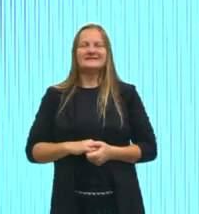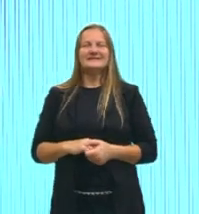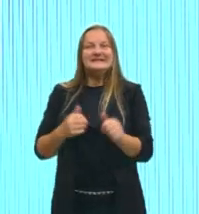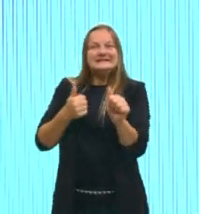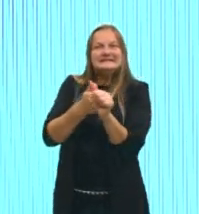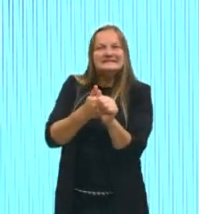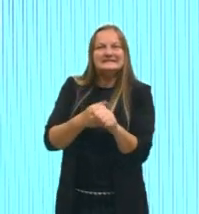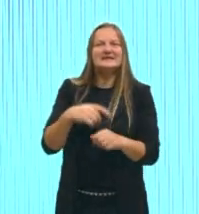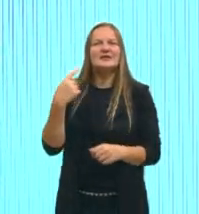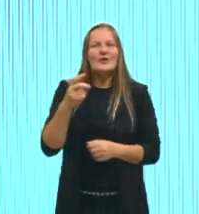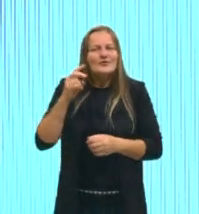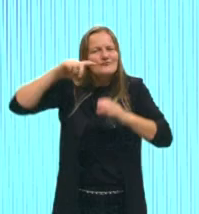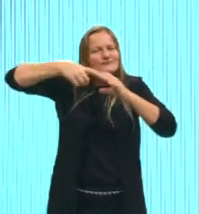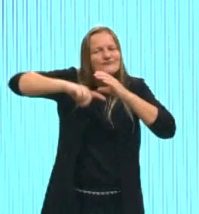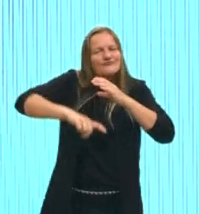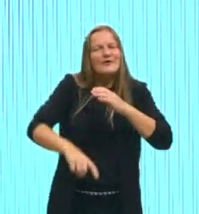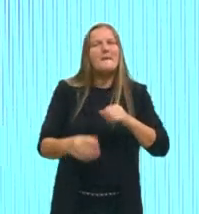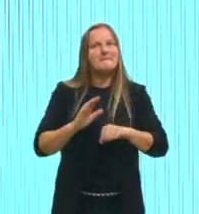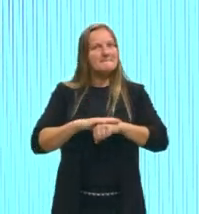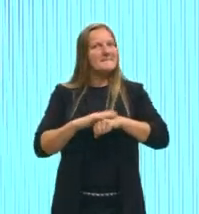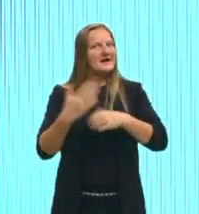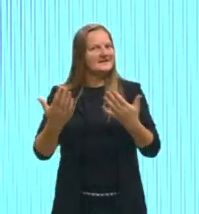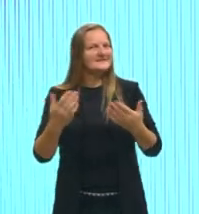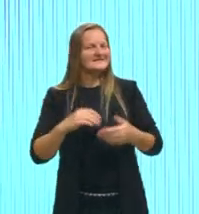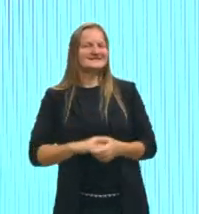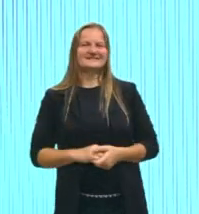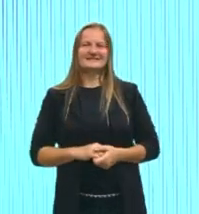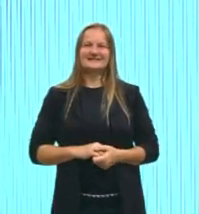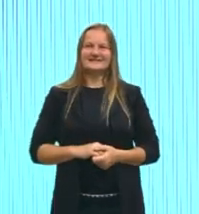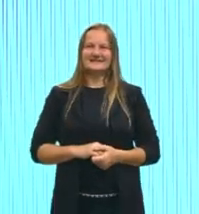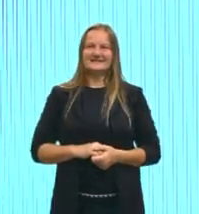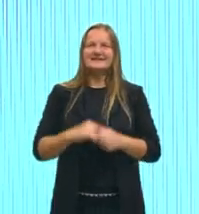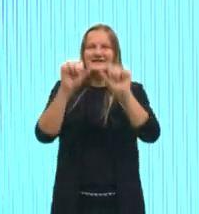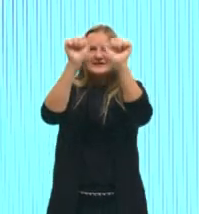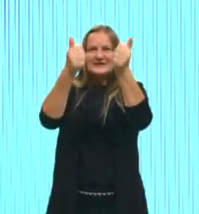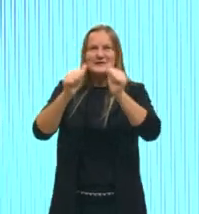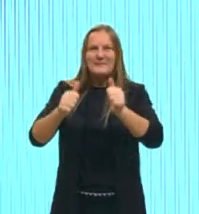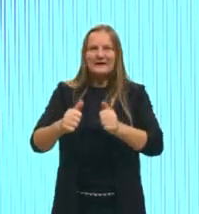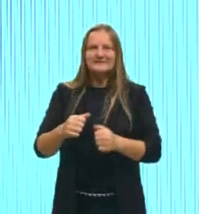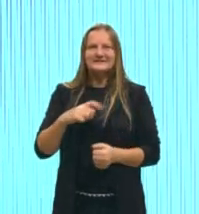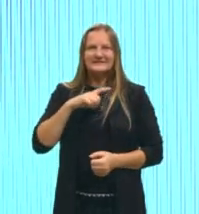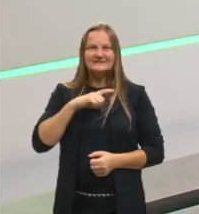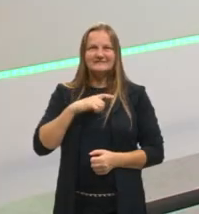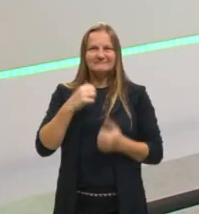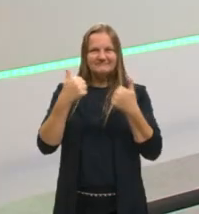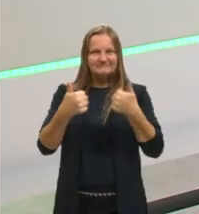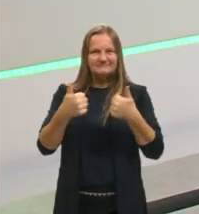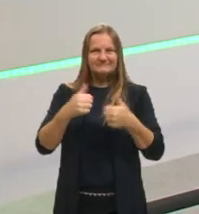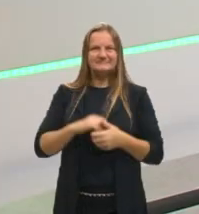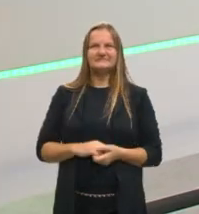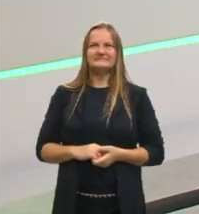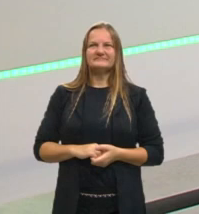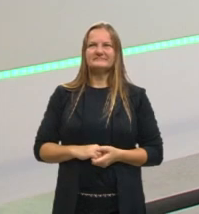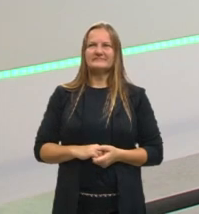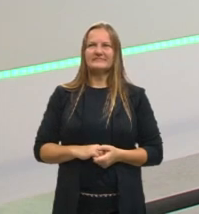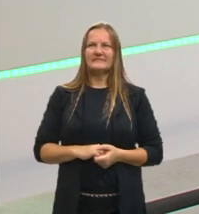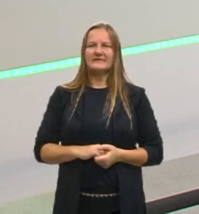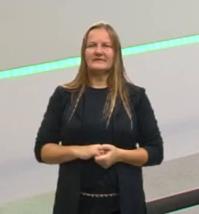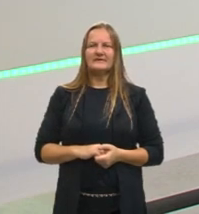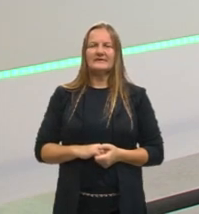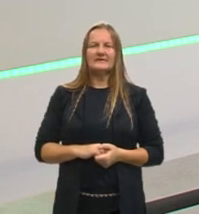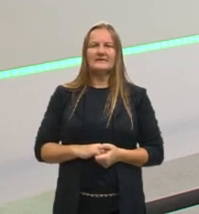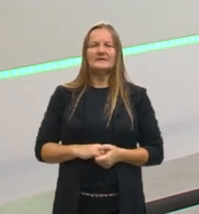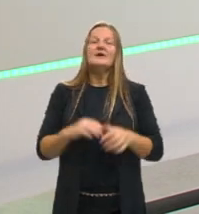próximo na próxima aula a gente vai ver como é que essas imagens aqui só obtidas aí está o QR Code O Sagrado